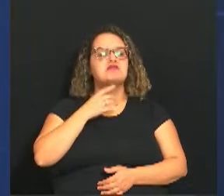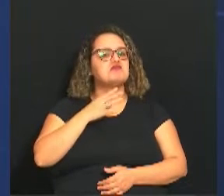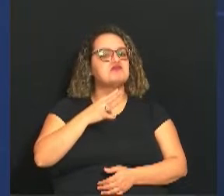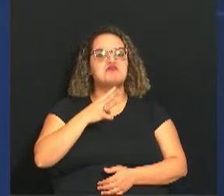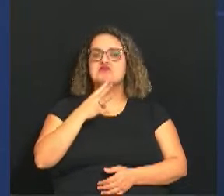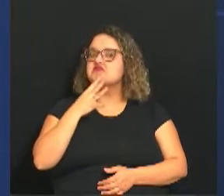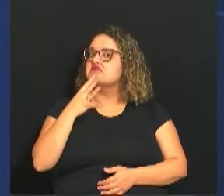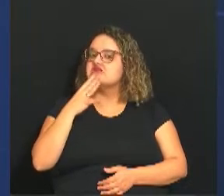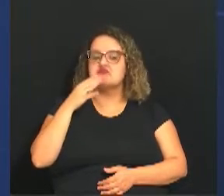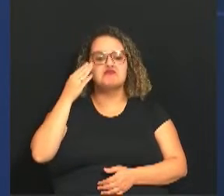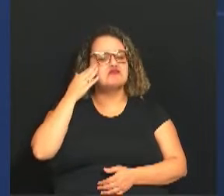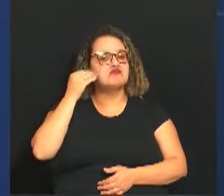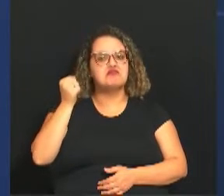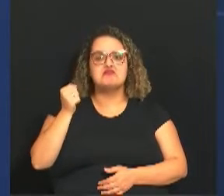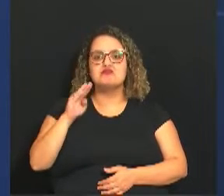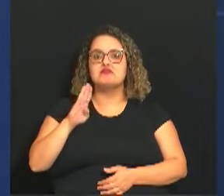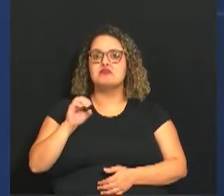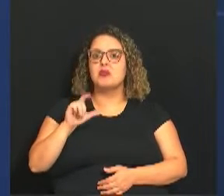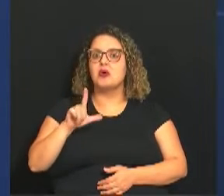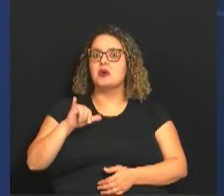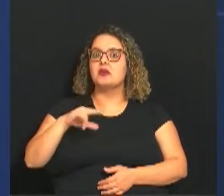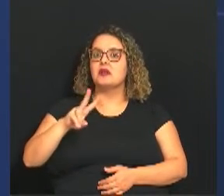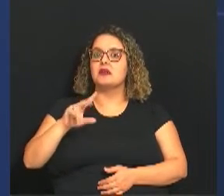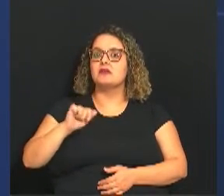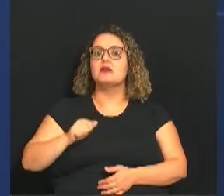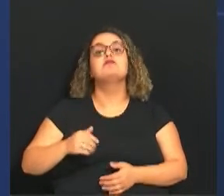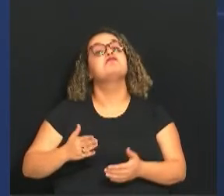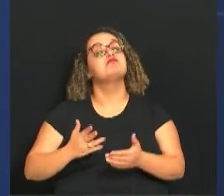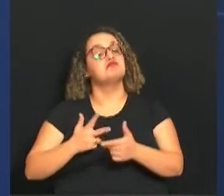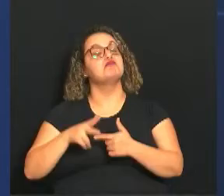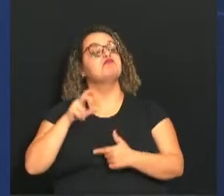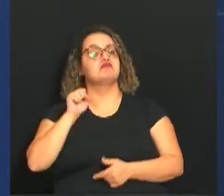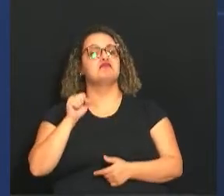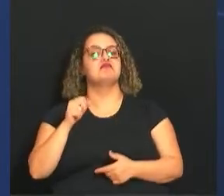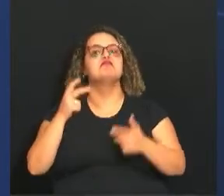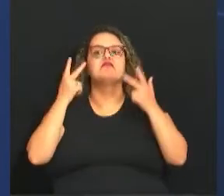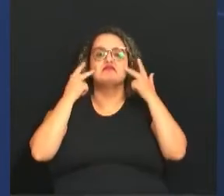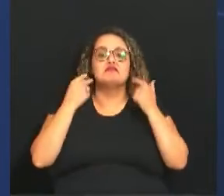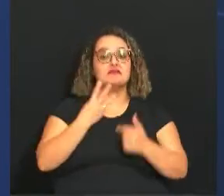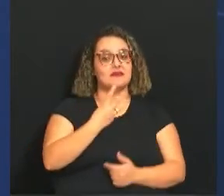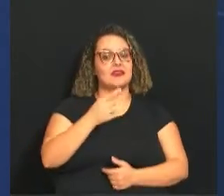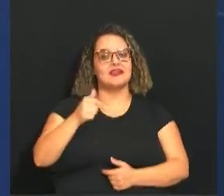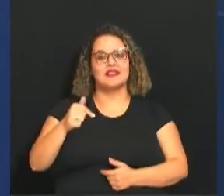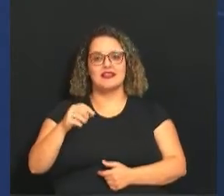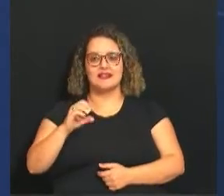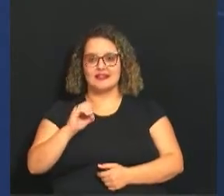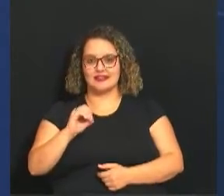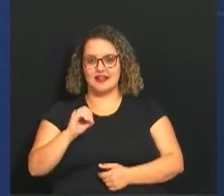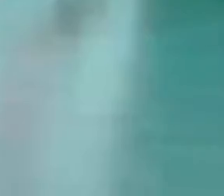da equipe boliviana e venceu com tranquilidade 3-0.